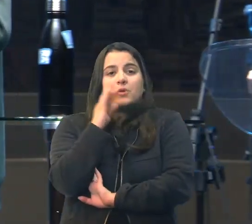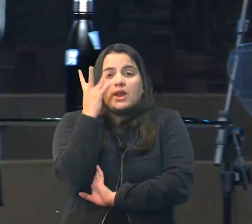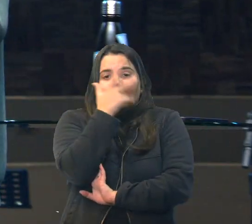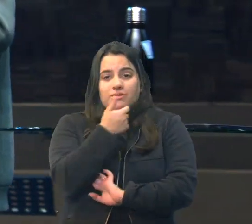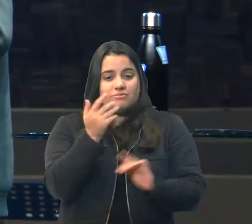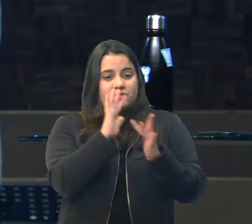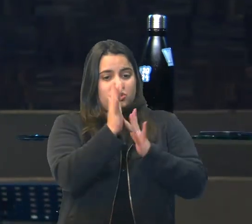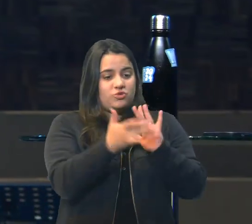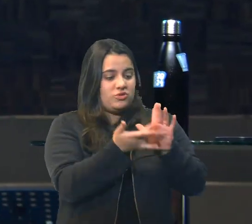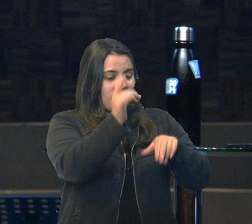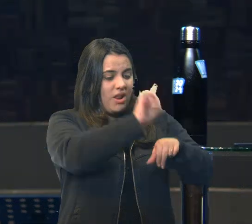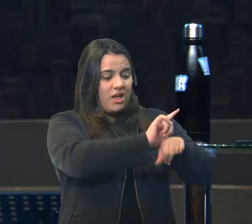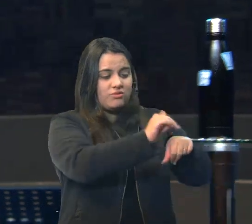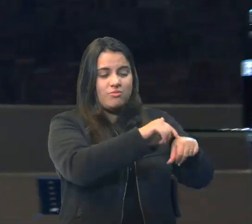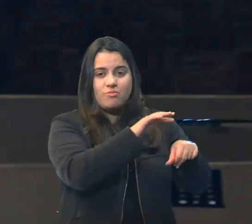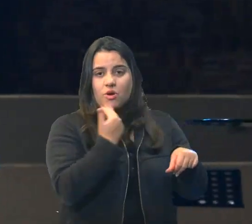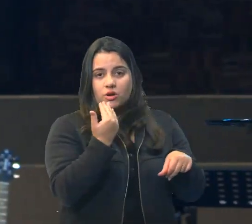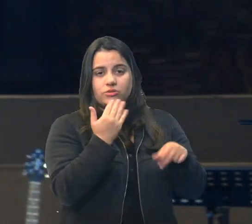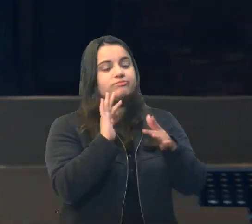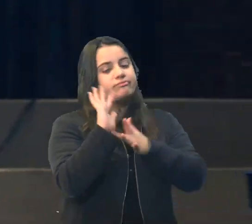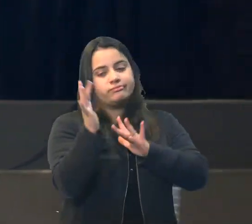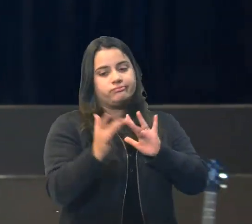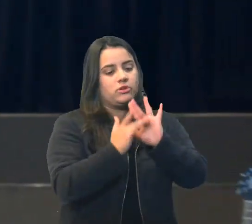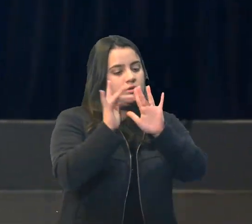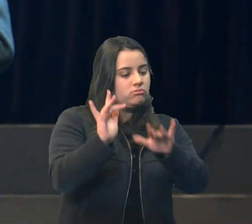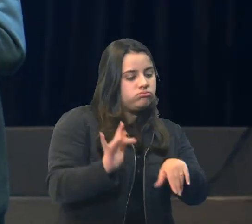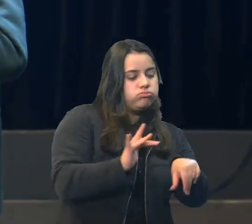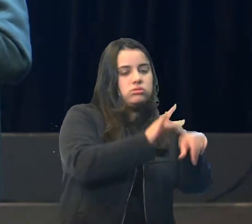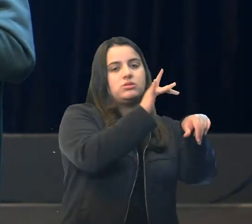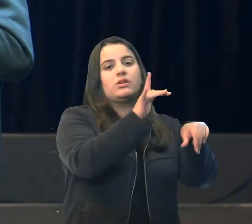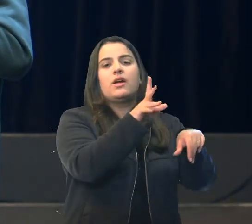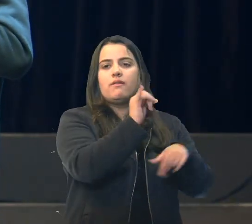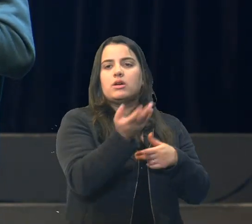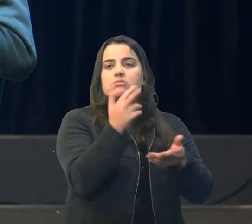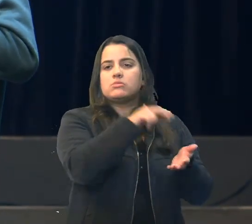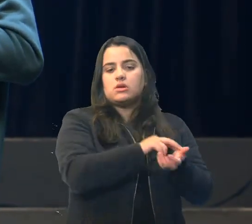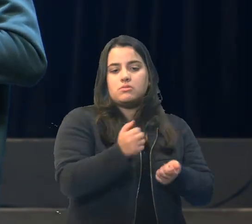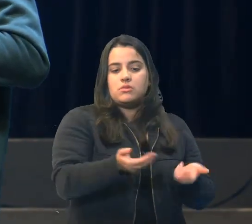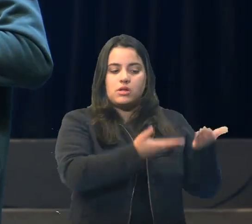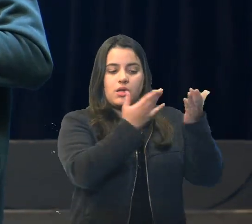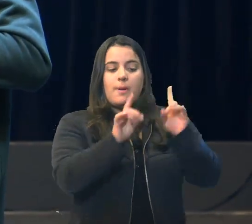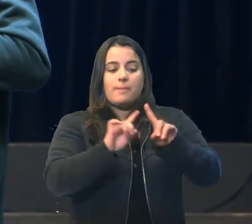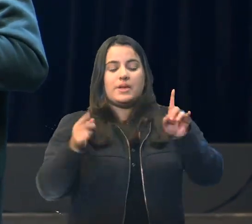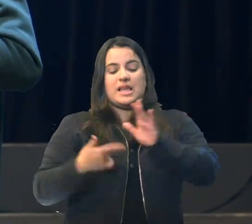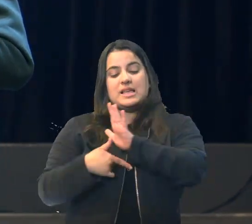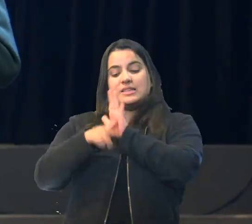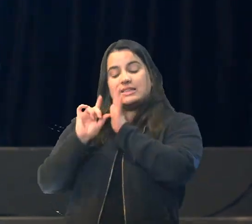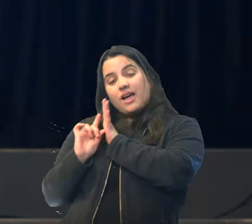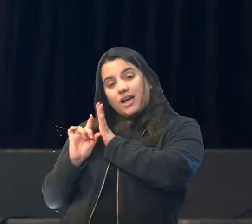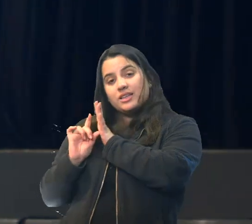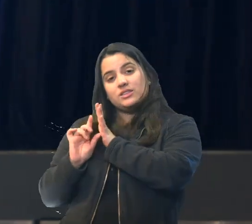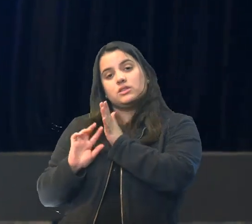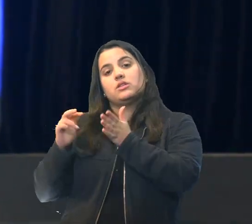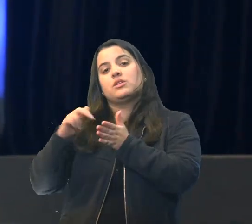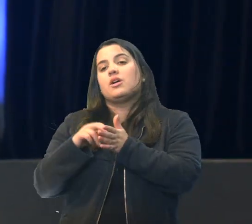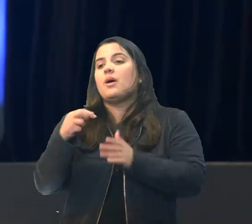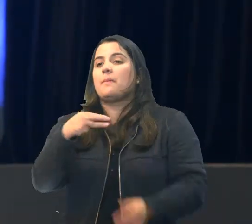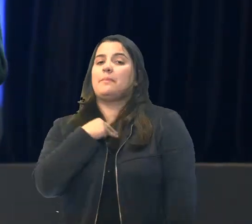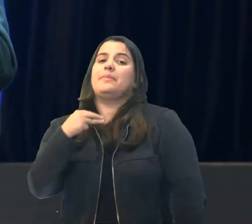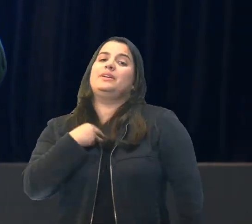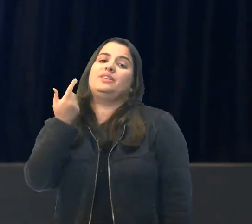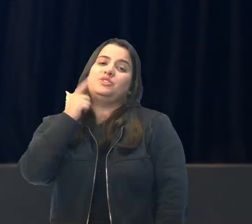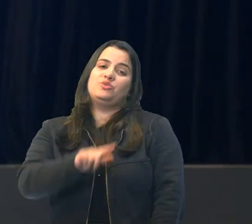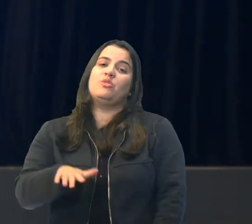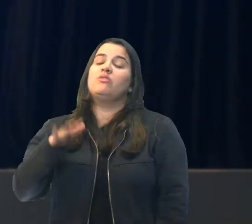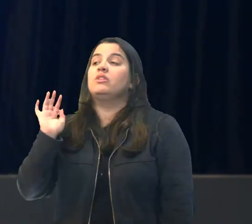Lázaro. Só que é interessante que antes da ressurreição, Marta chega de novo para Jesus e fala: Jesus, já faz